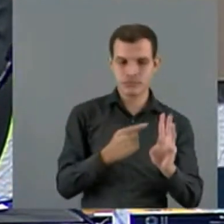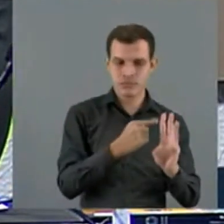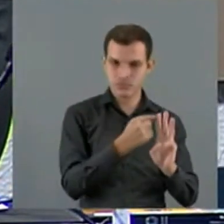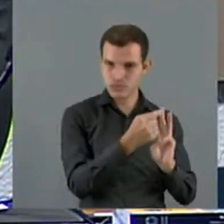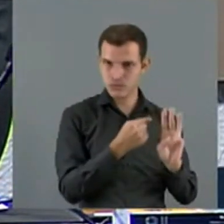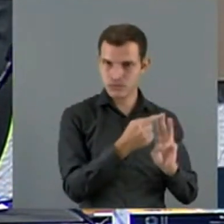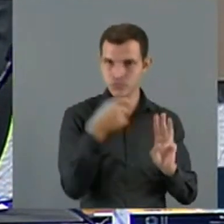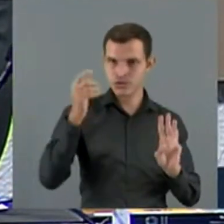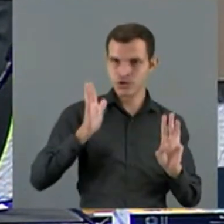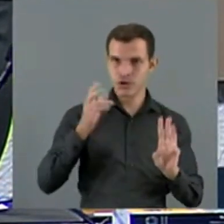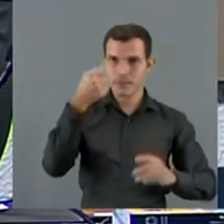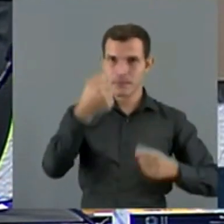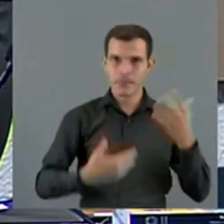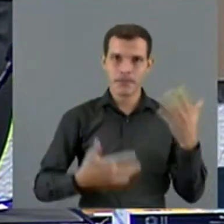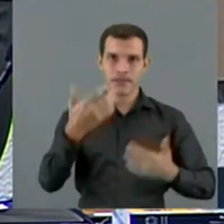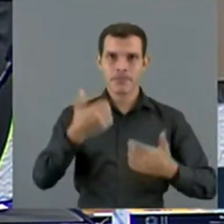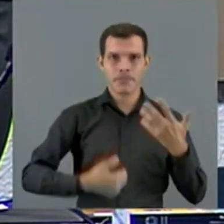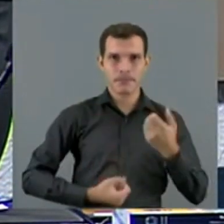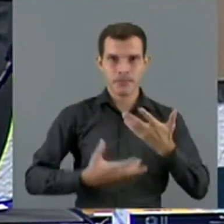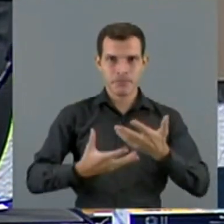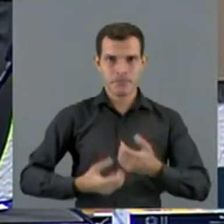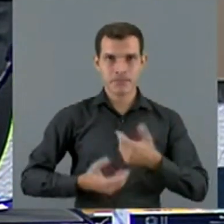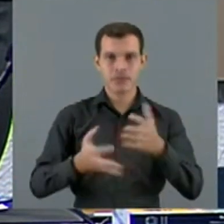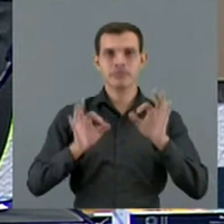se manifestaram